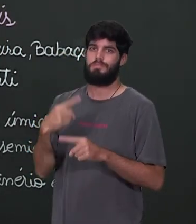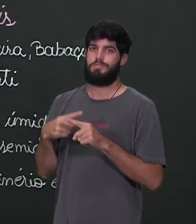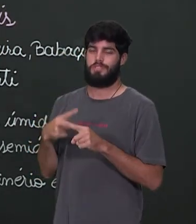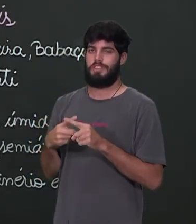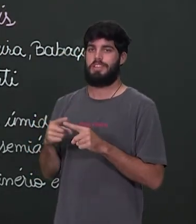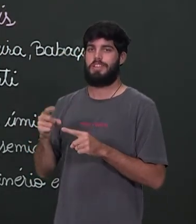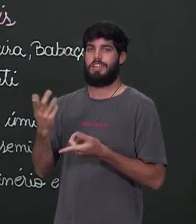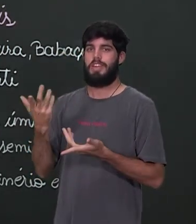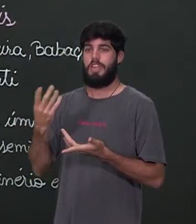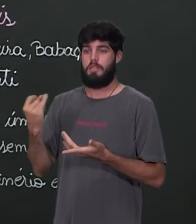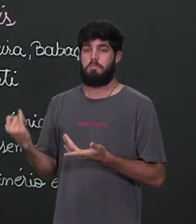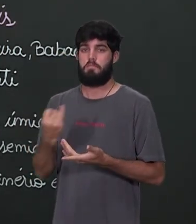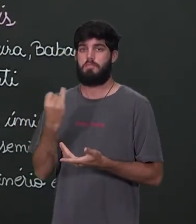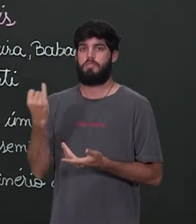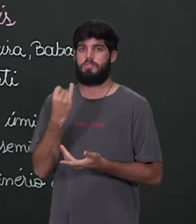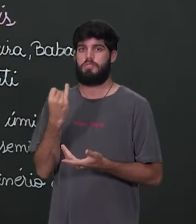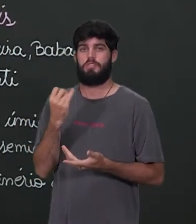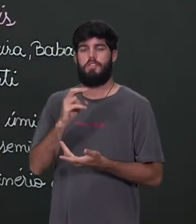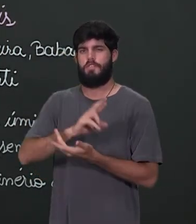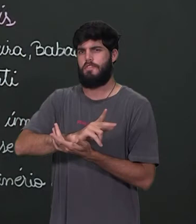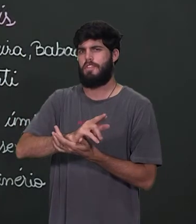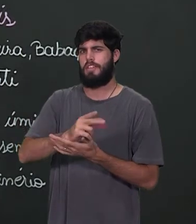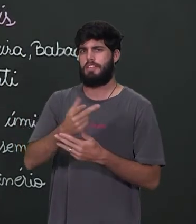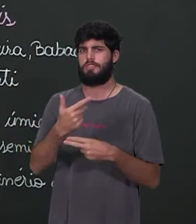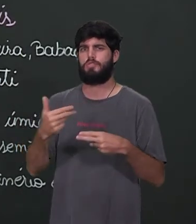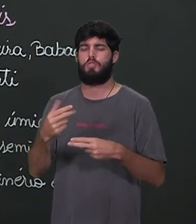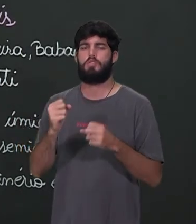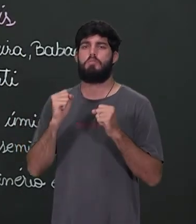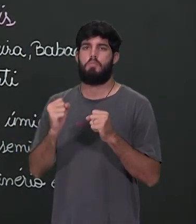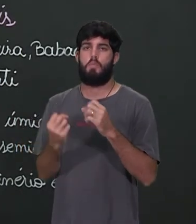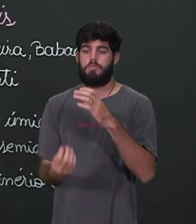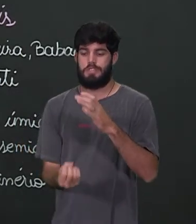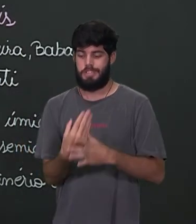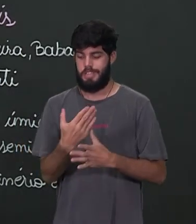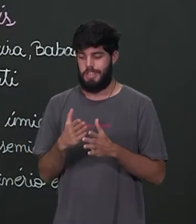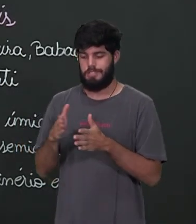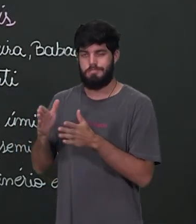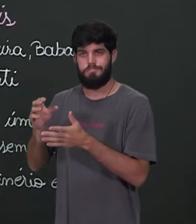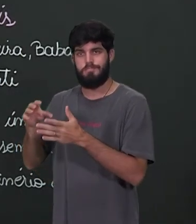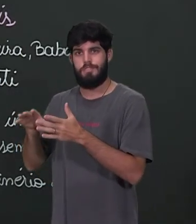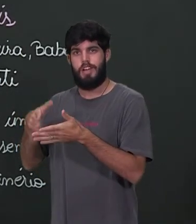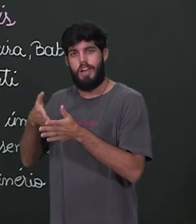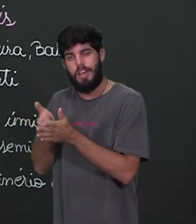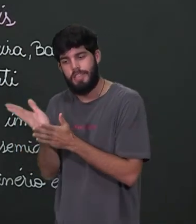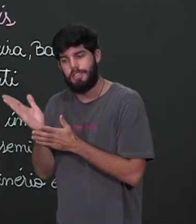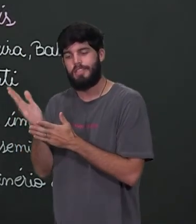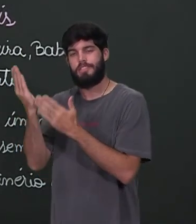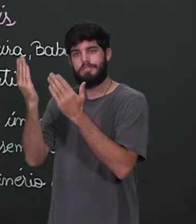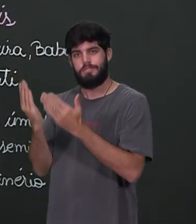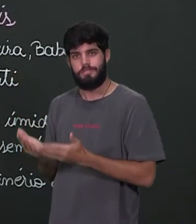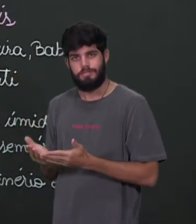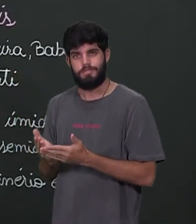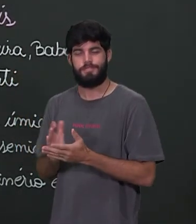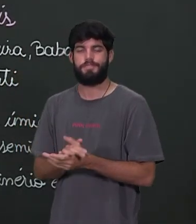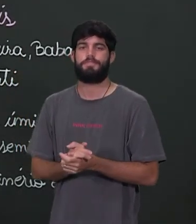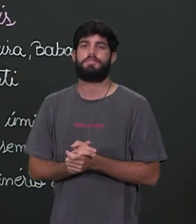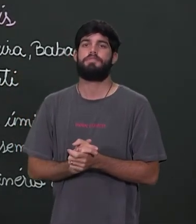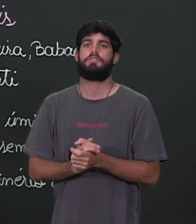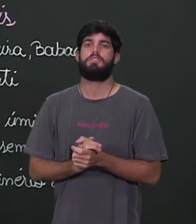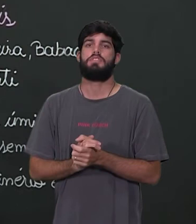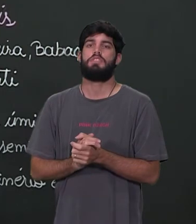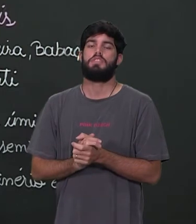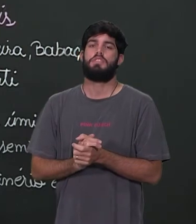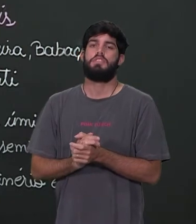que fornecem uma série de materiais. Então acaba que nos arredores da Mata dos Cocais, ela acaba sendo uma base,